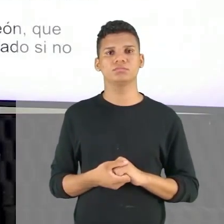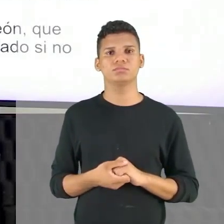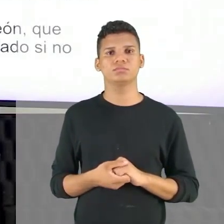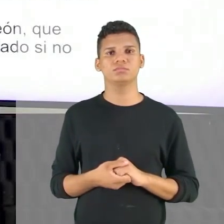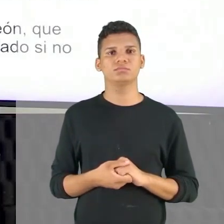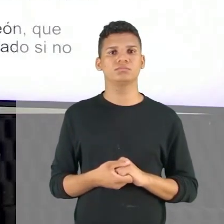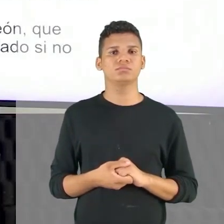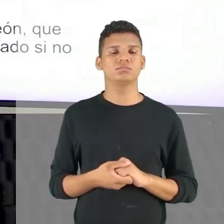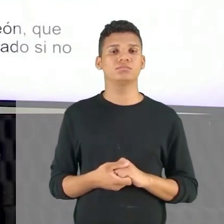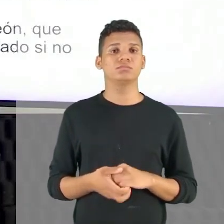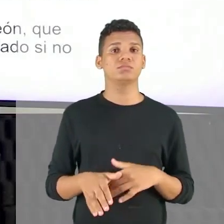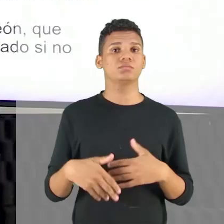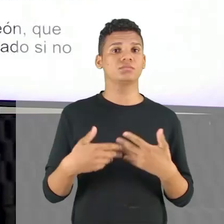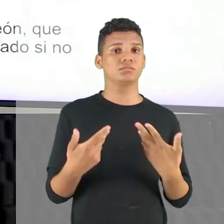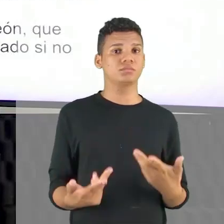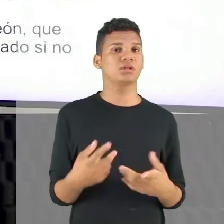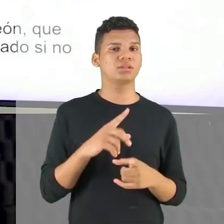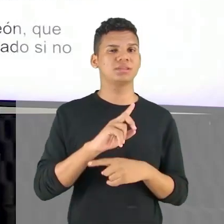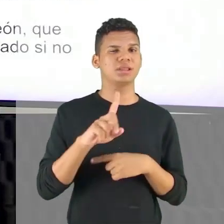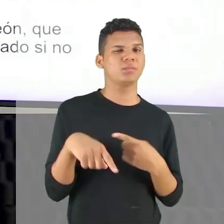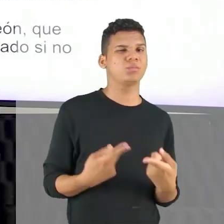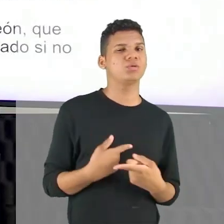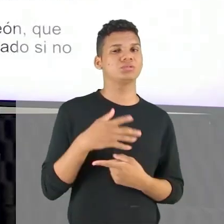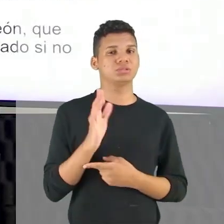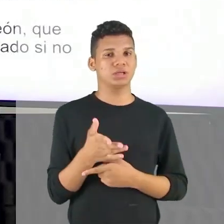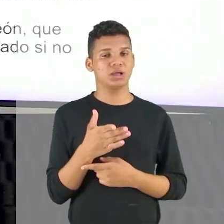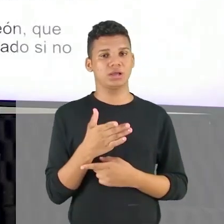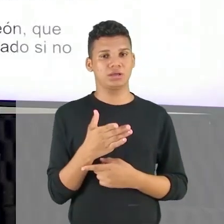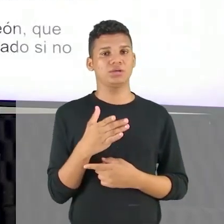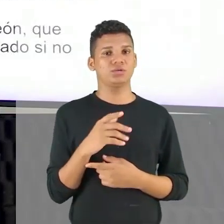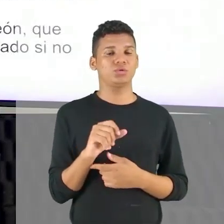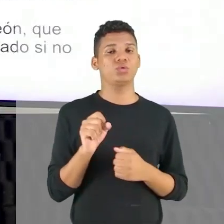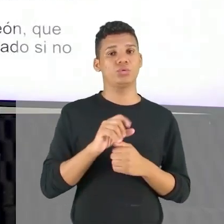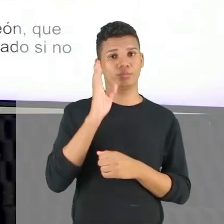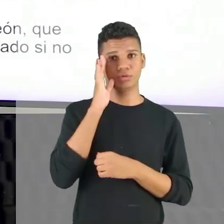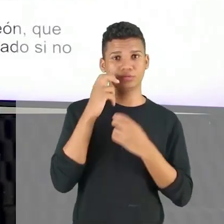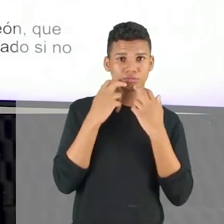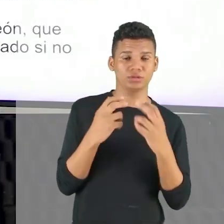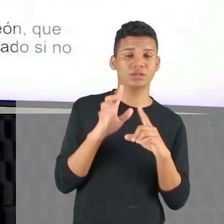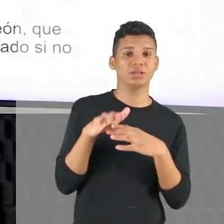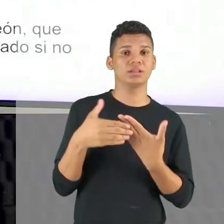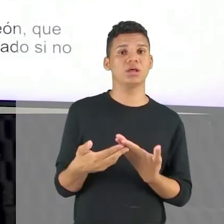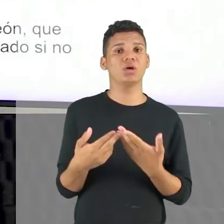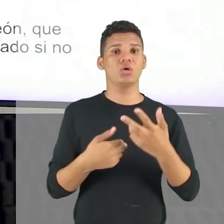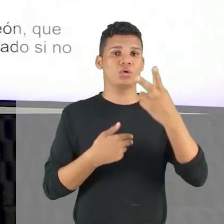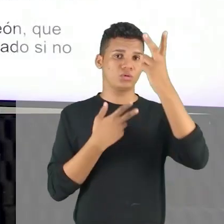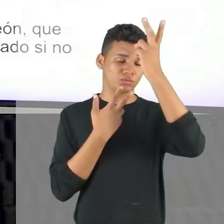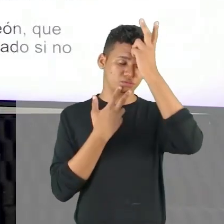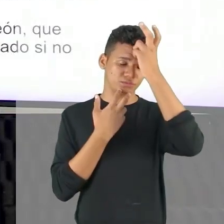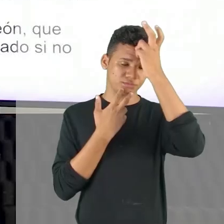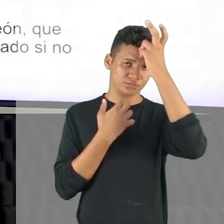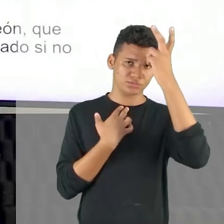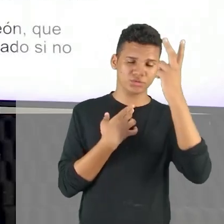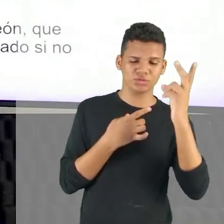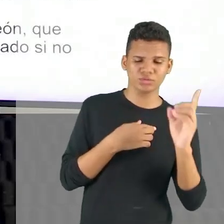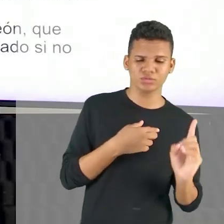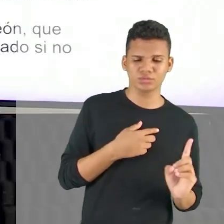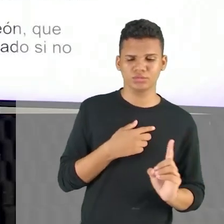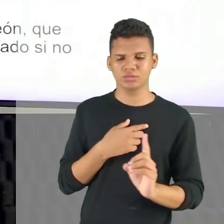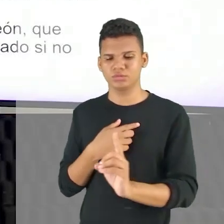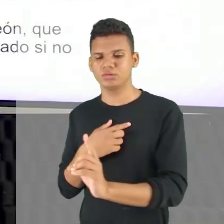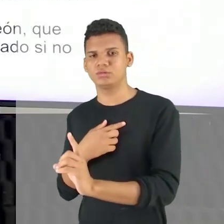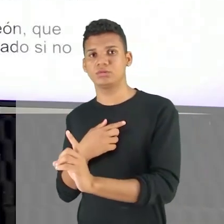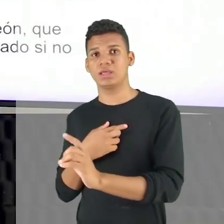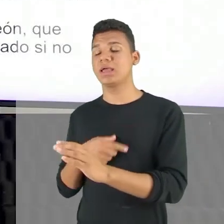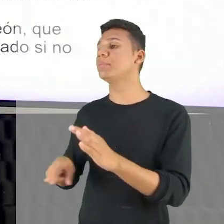las cabras. Então, depois de concluir a ação, o asno saiu da caverna e perguntou